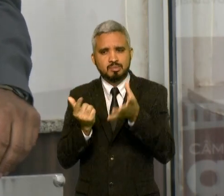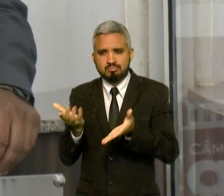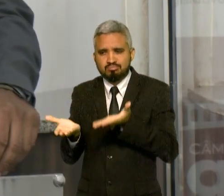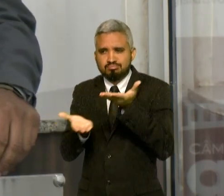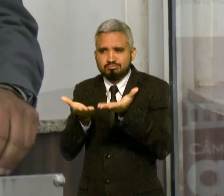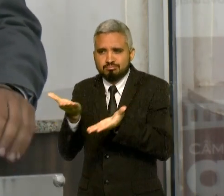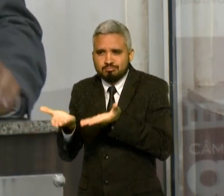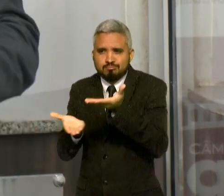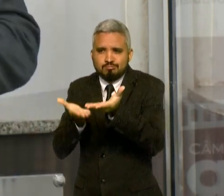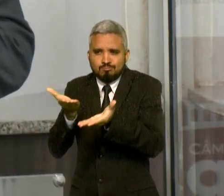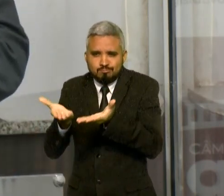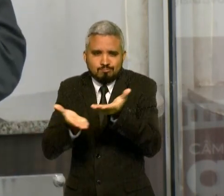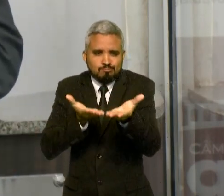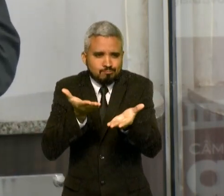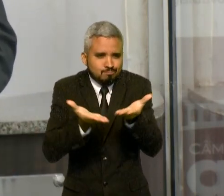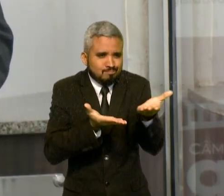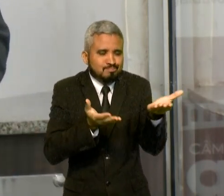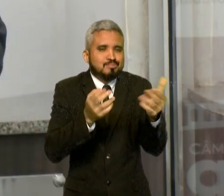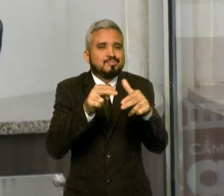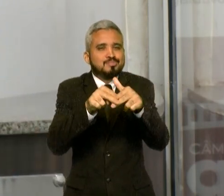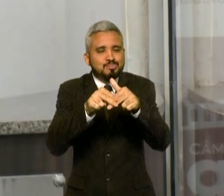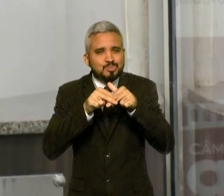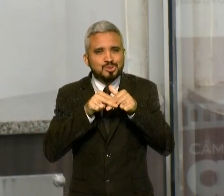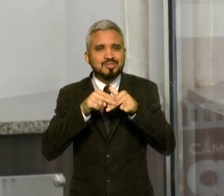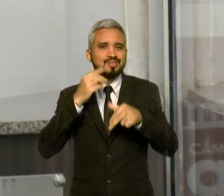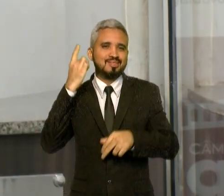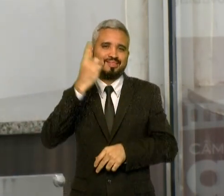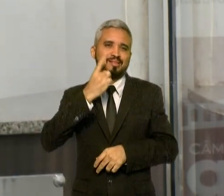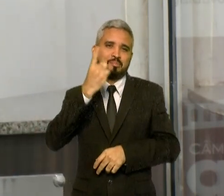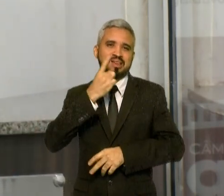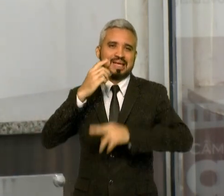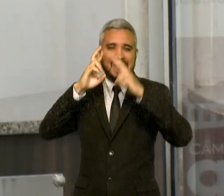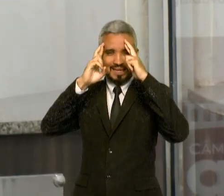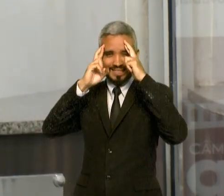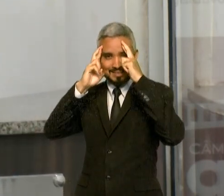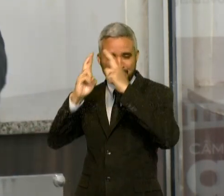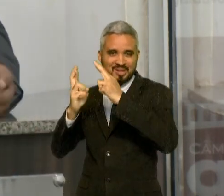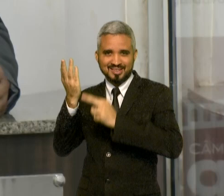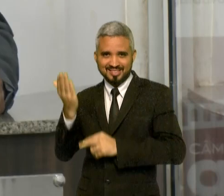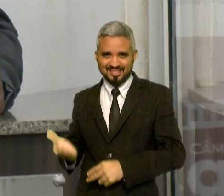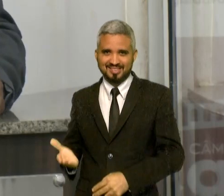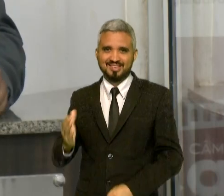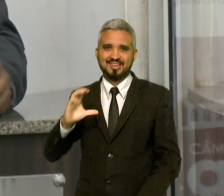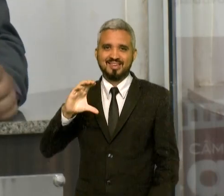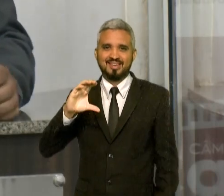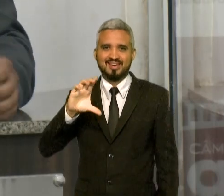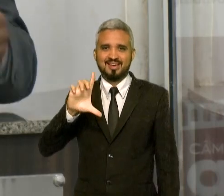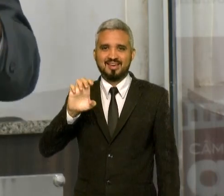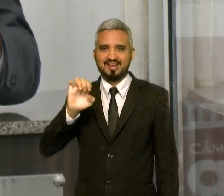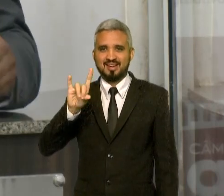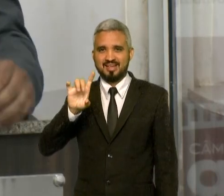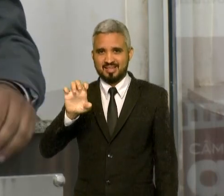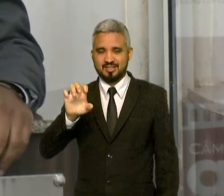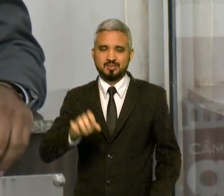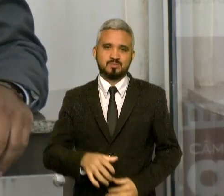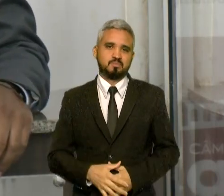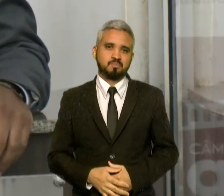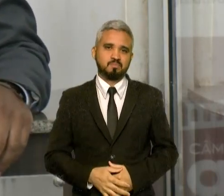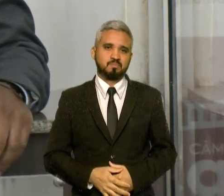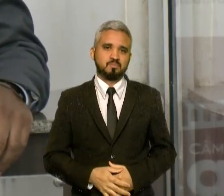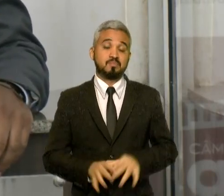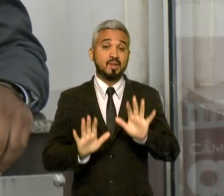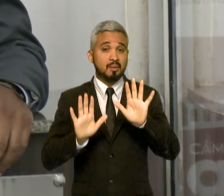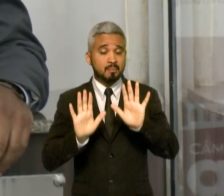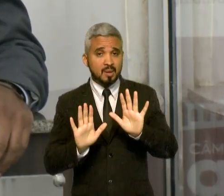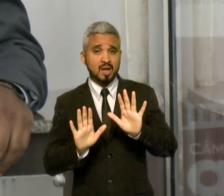respeito. Mas eu queria, senhora presidente, destacar um momento importante, que é a vinda